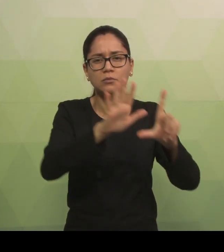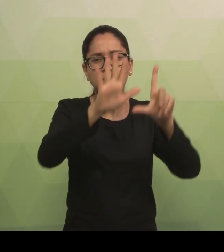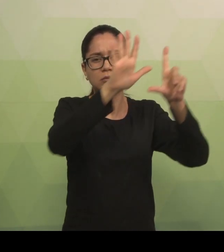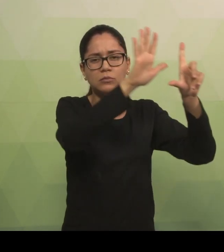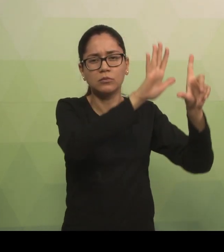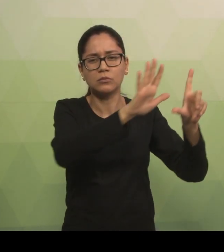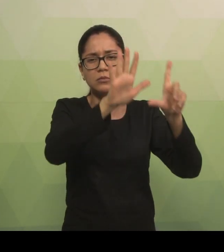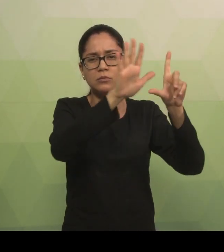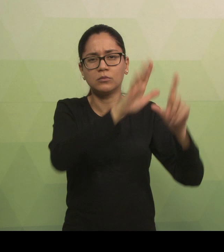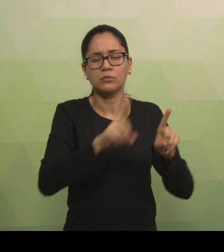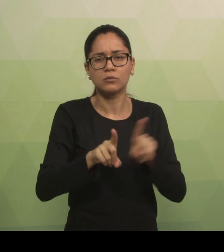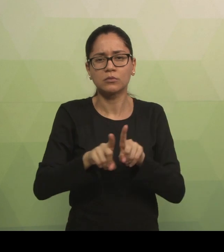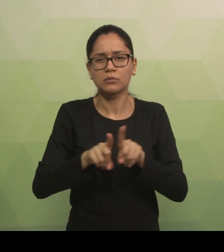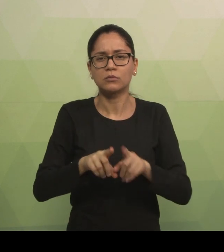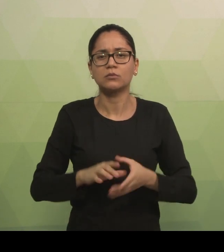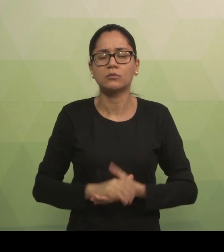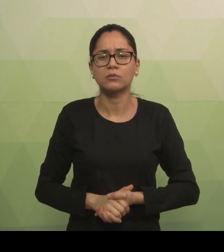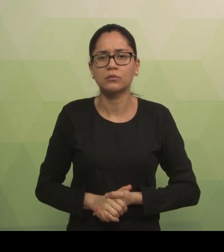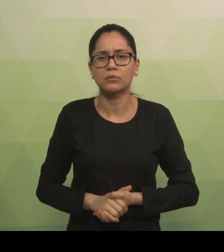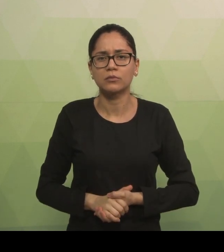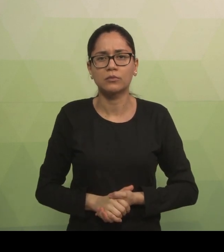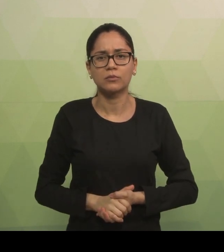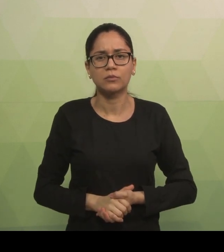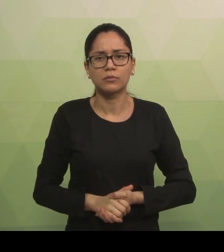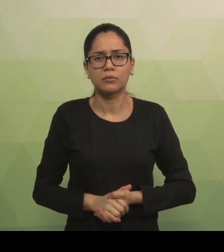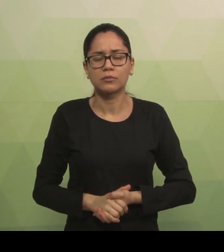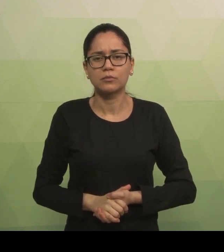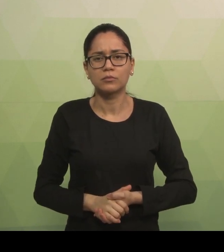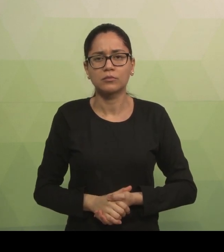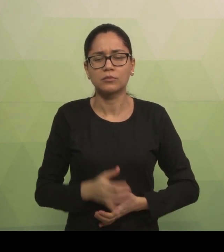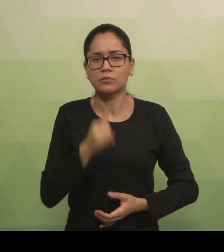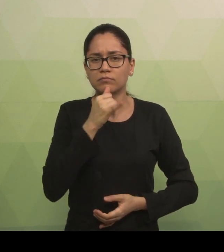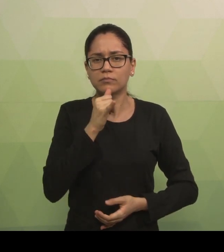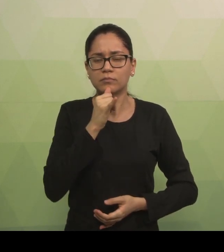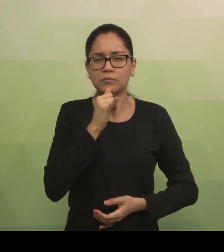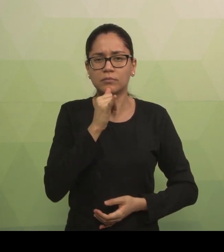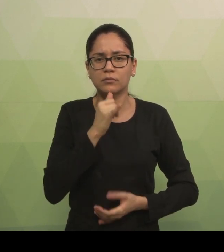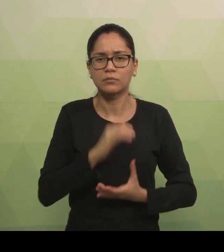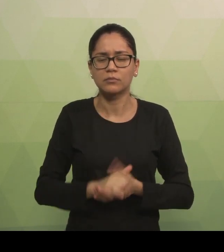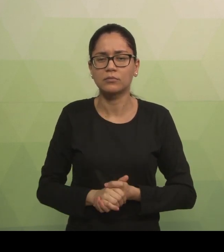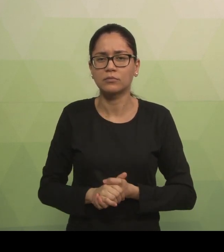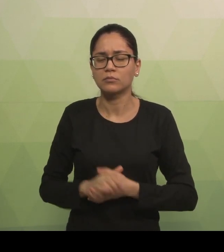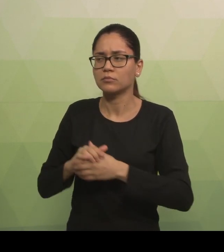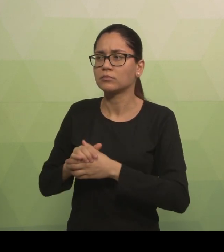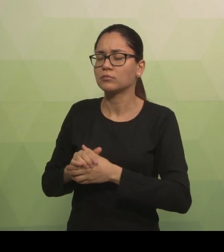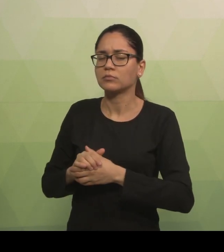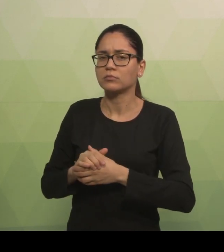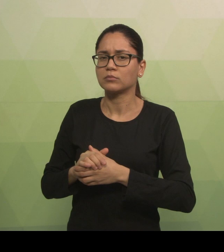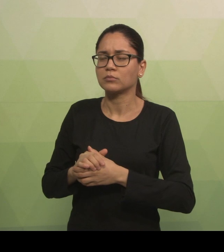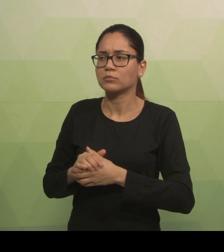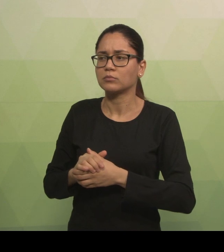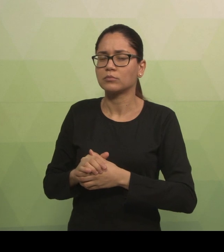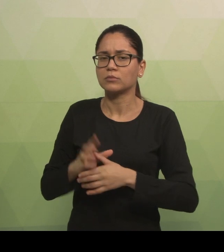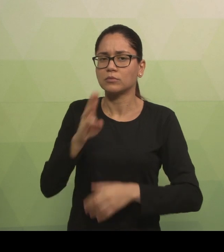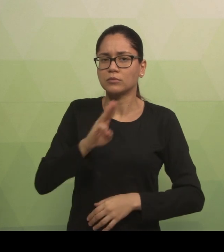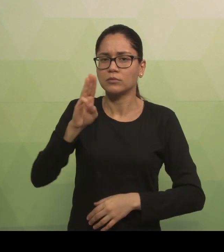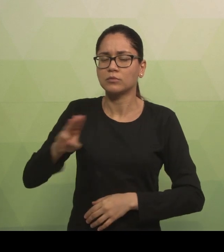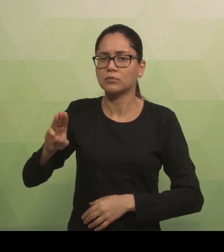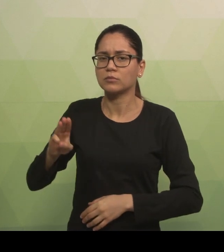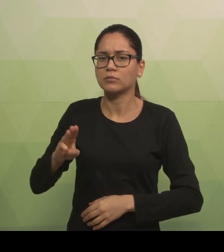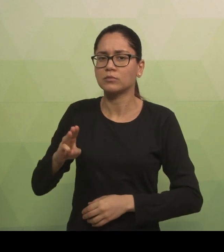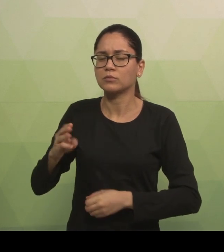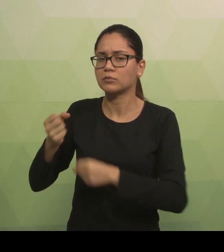recursos, imagens, animações, gráficos e outros, podendo citar como exemplo sites de canais de televisão,